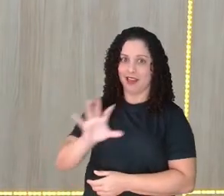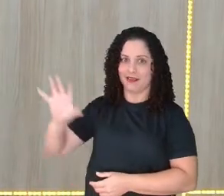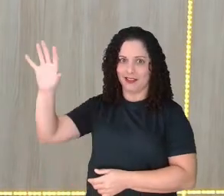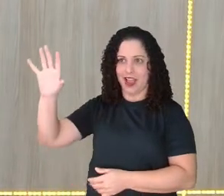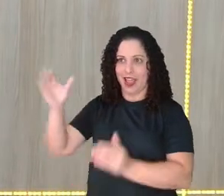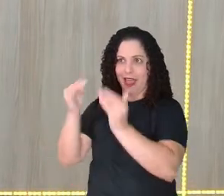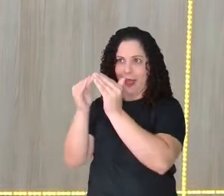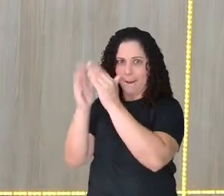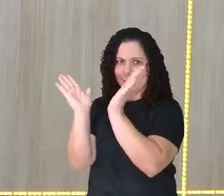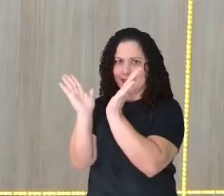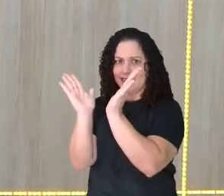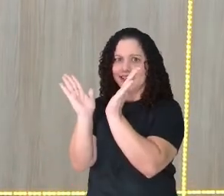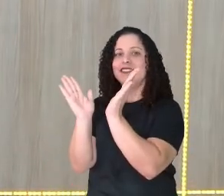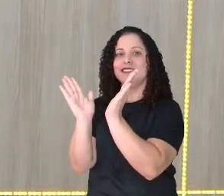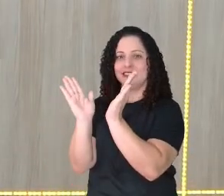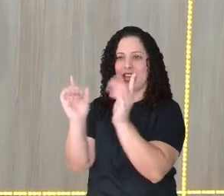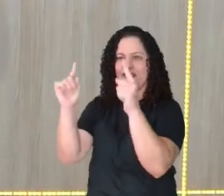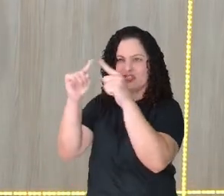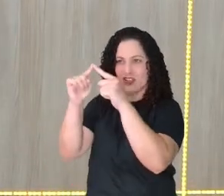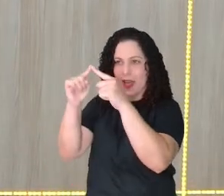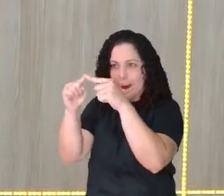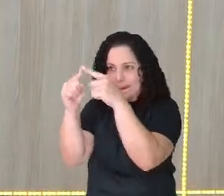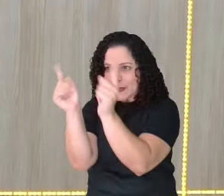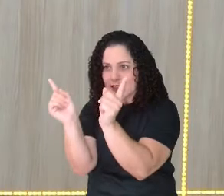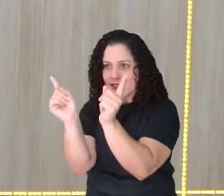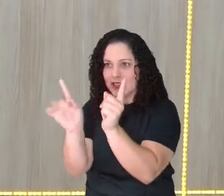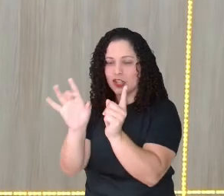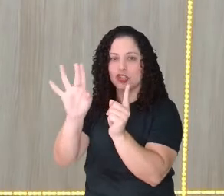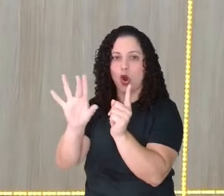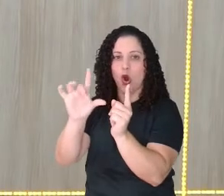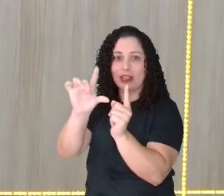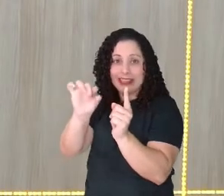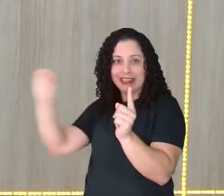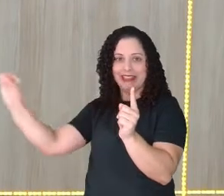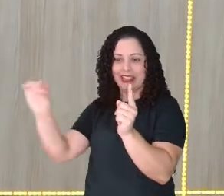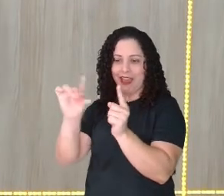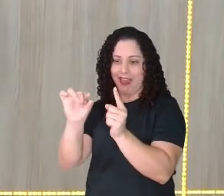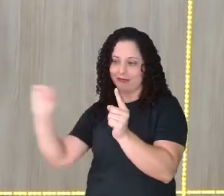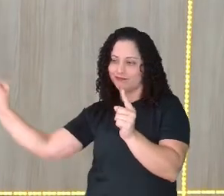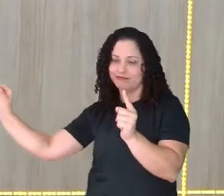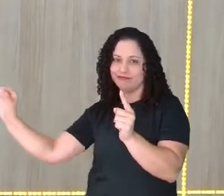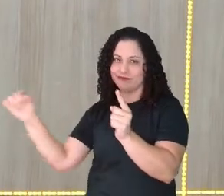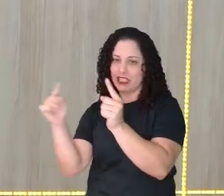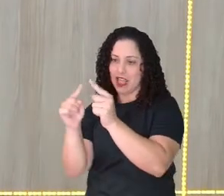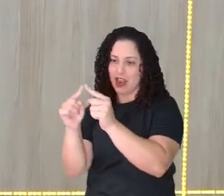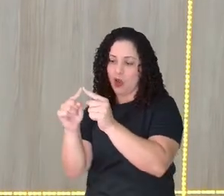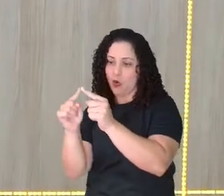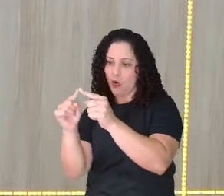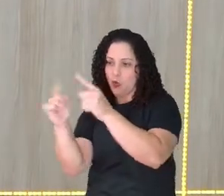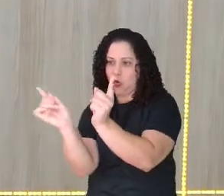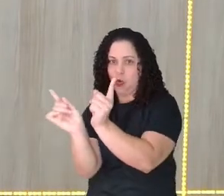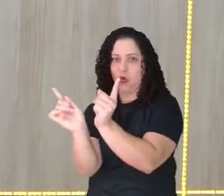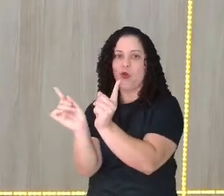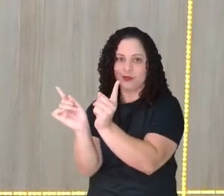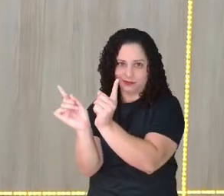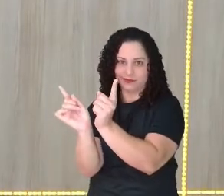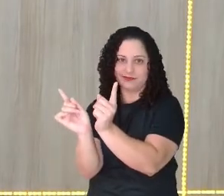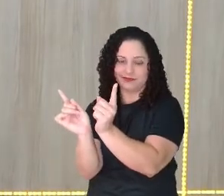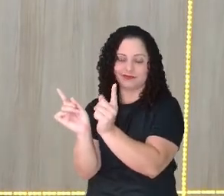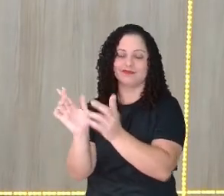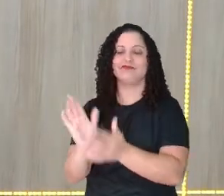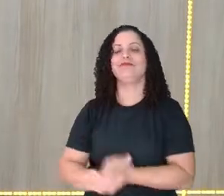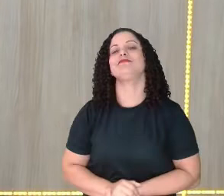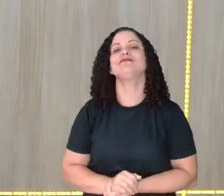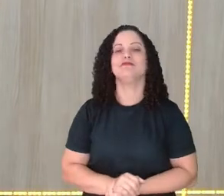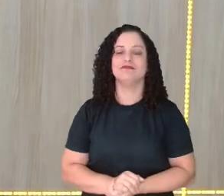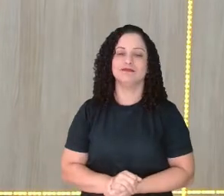abrir, deixar essa linha poligonal aqui aberta, era só eu retirar uma linha poligonal e ela já iria se tornar uma linha